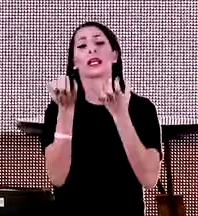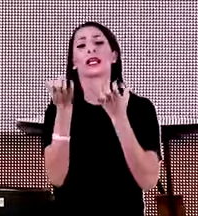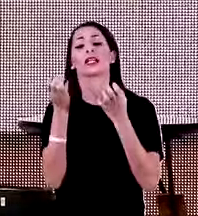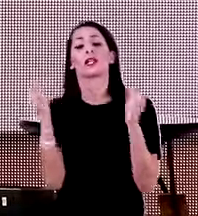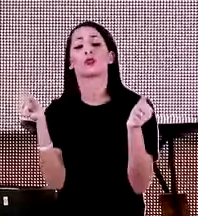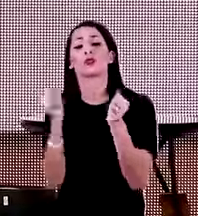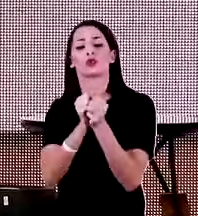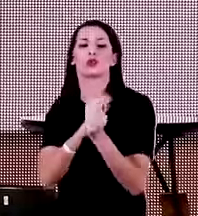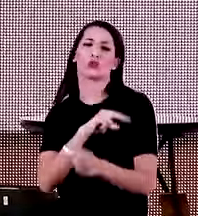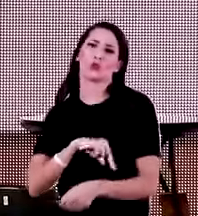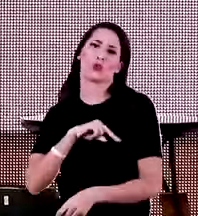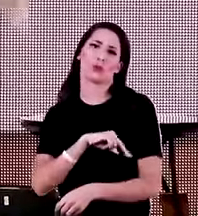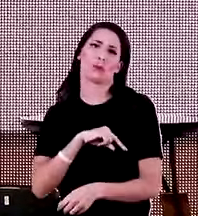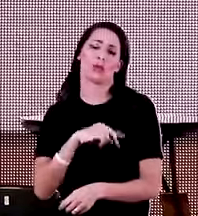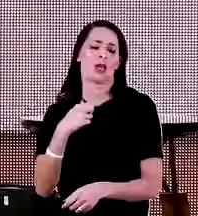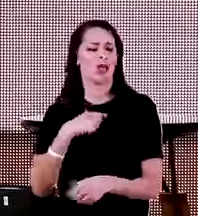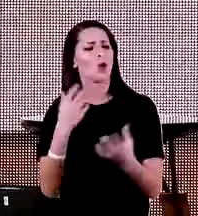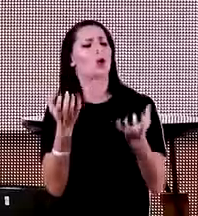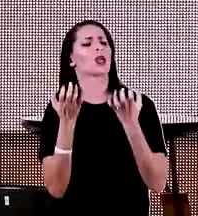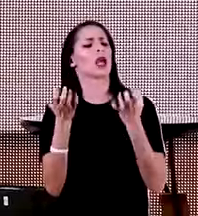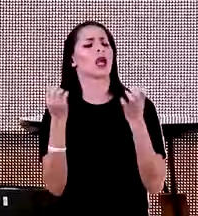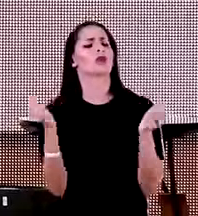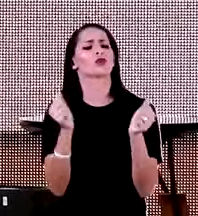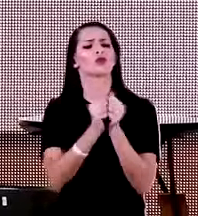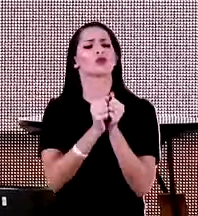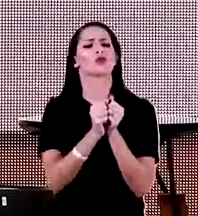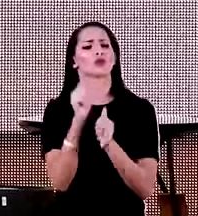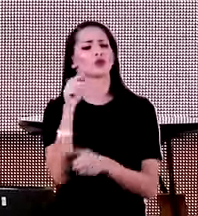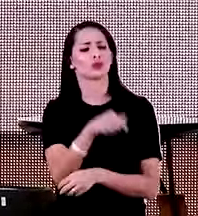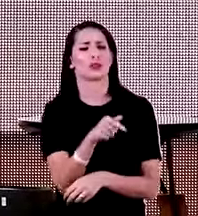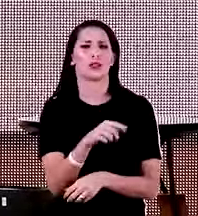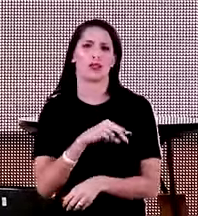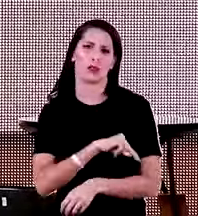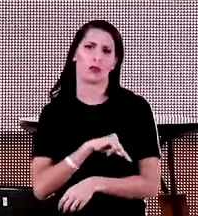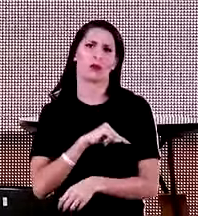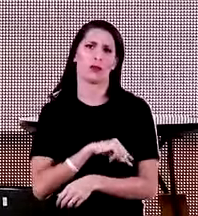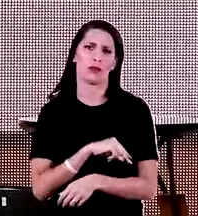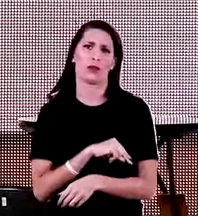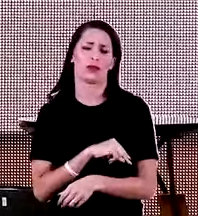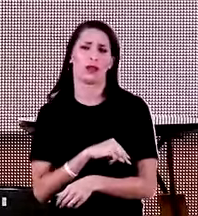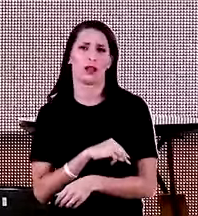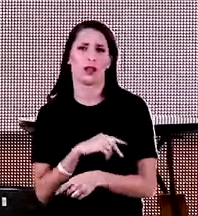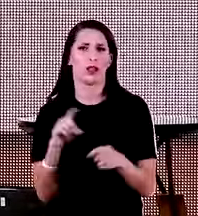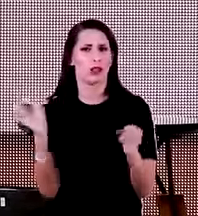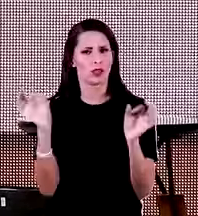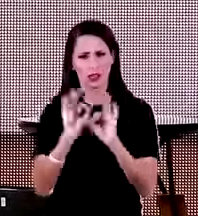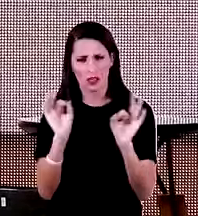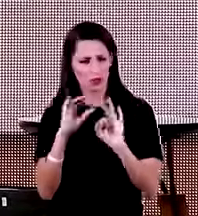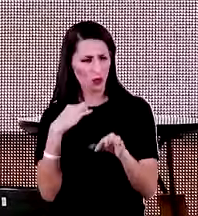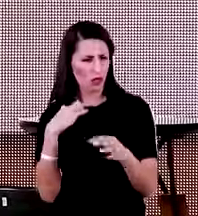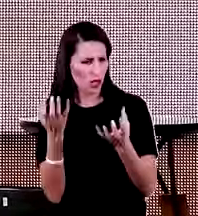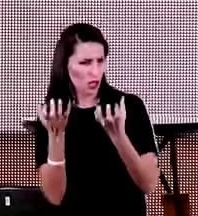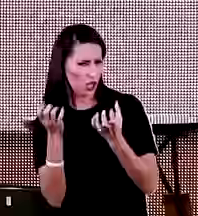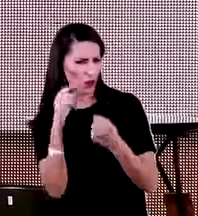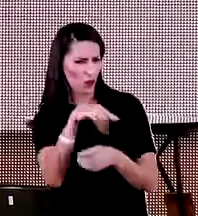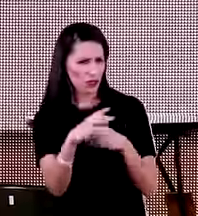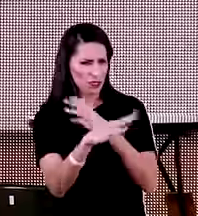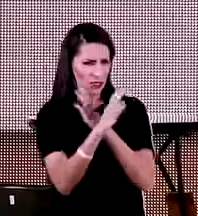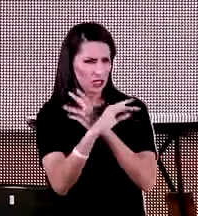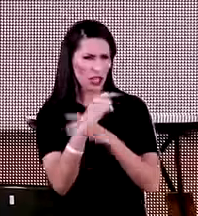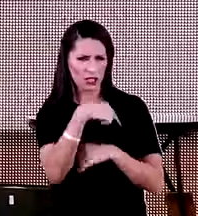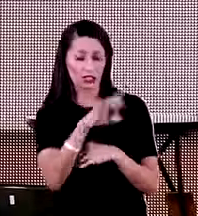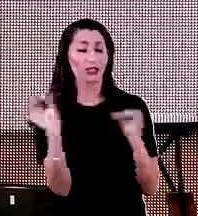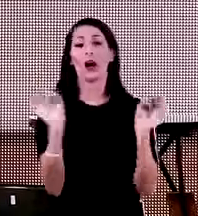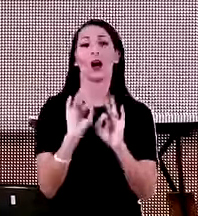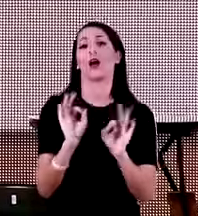quero ir a Noemi, eu quero estar com Noemi. Não necessariamente estar em Belém, mas eu preciso estar onde